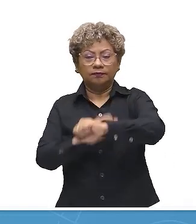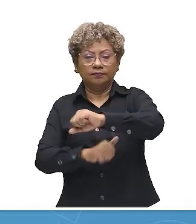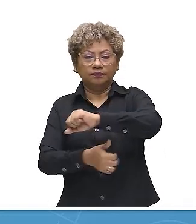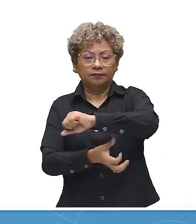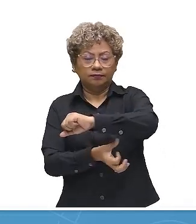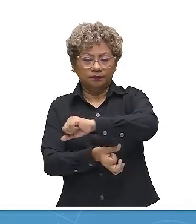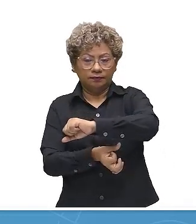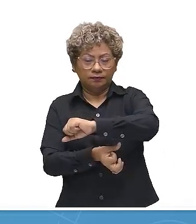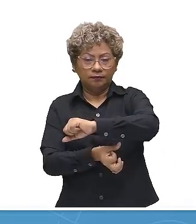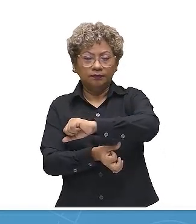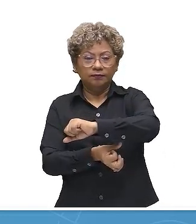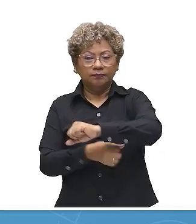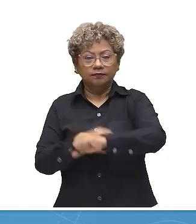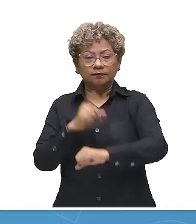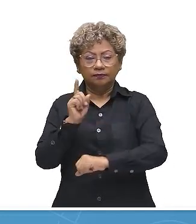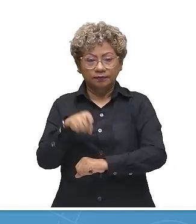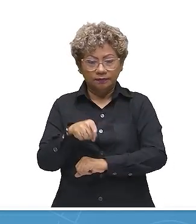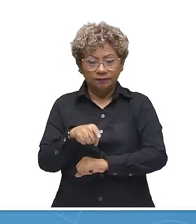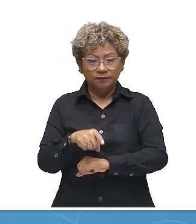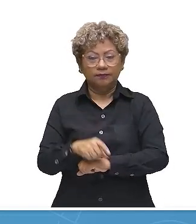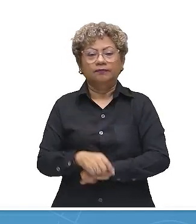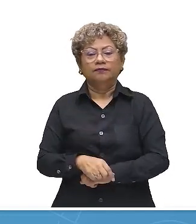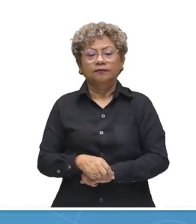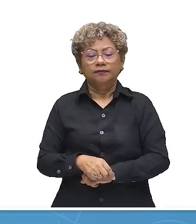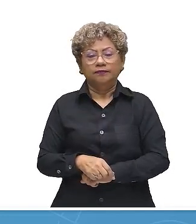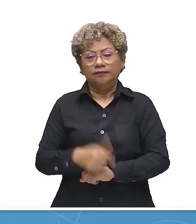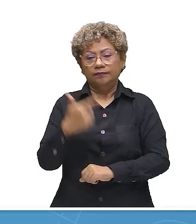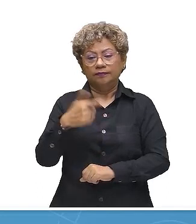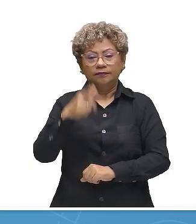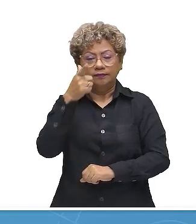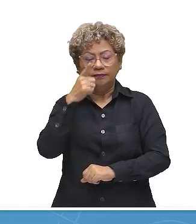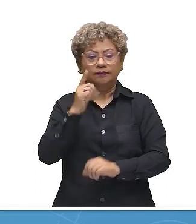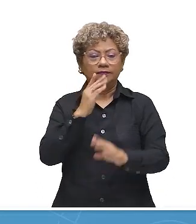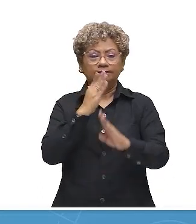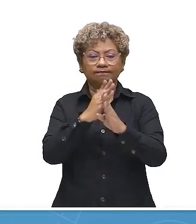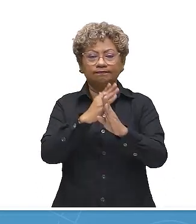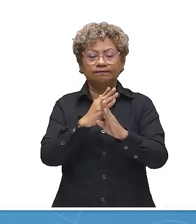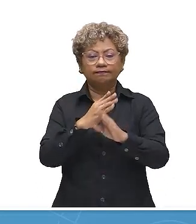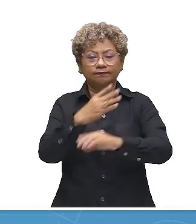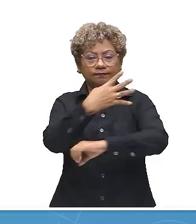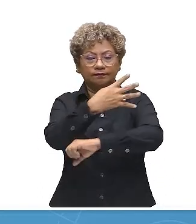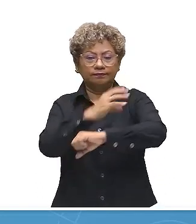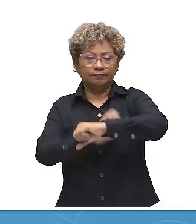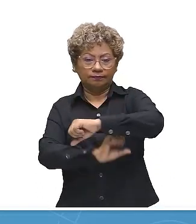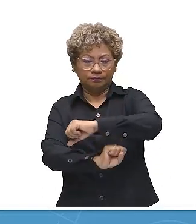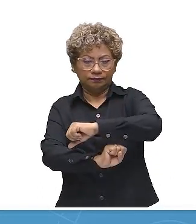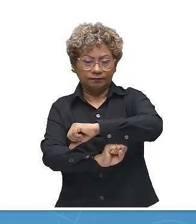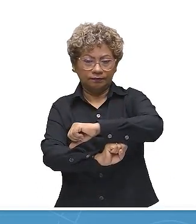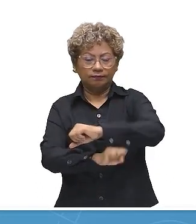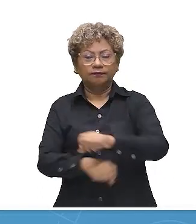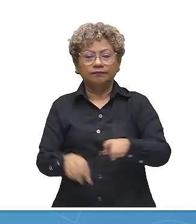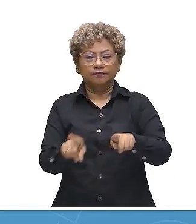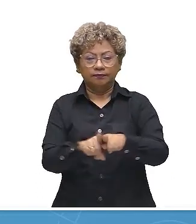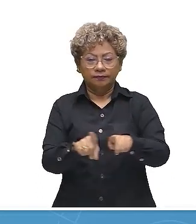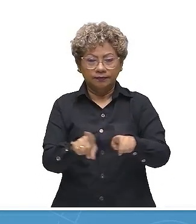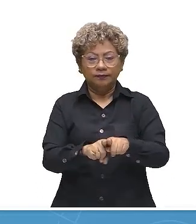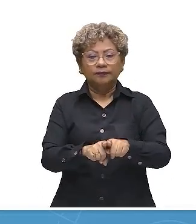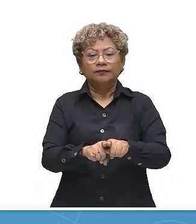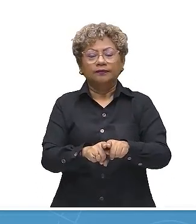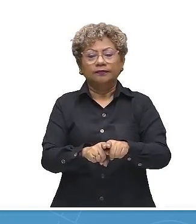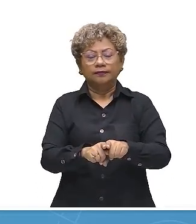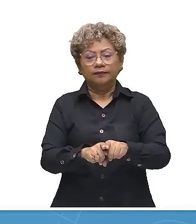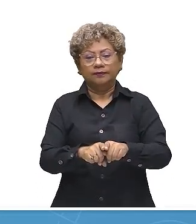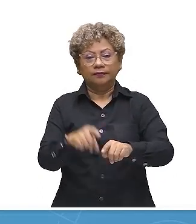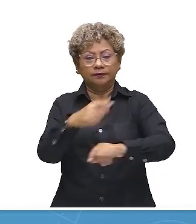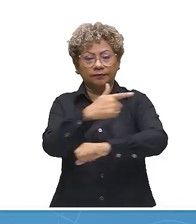à segunda fração que a gente encontrou, 4 sobre 8. Ela vai ser igual à terceira fração que